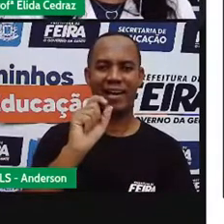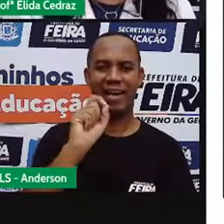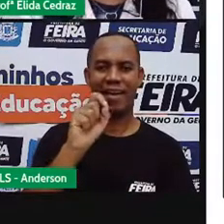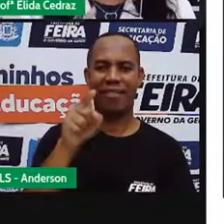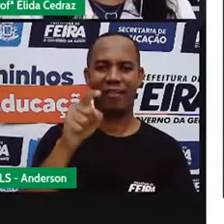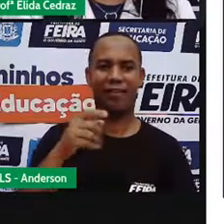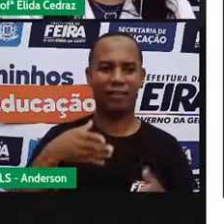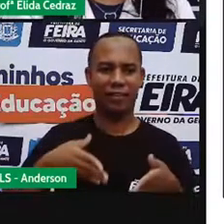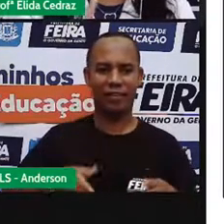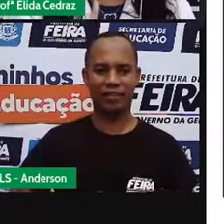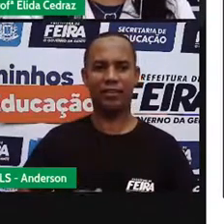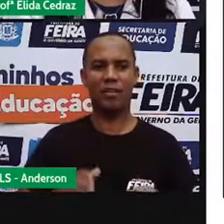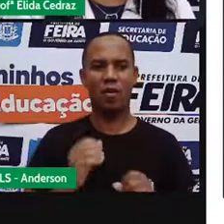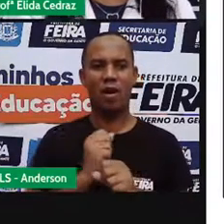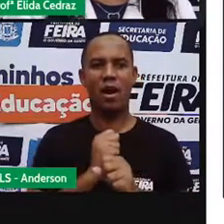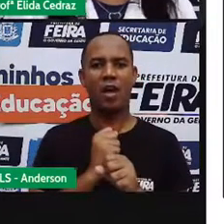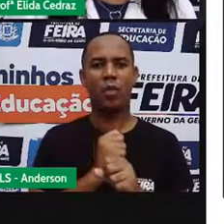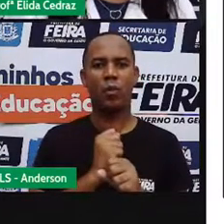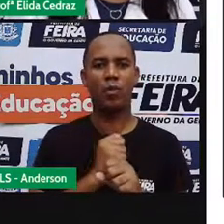1792 e morreu em